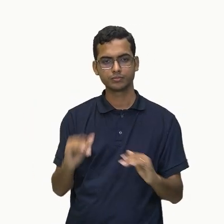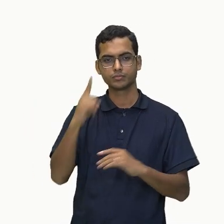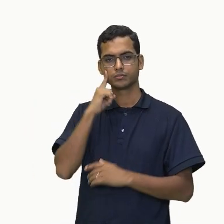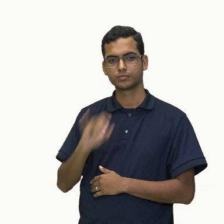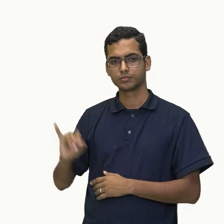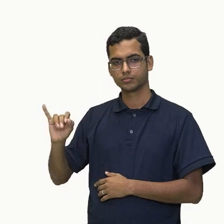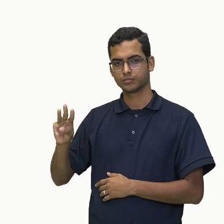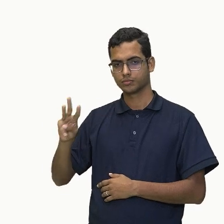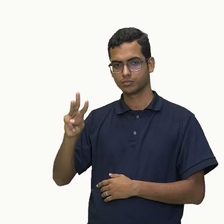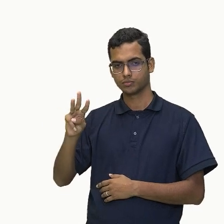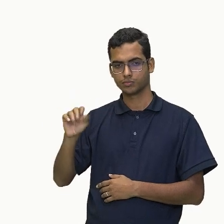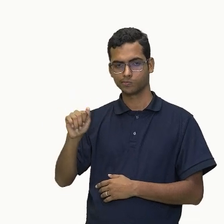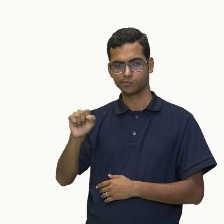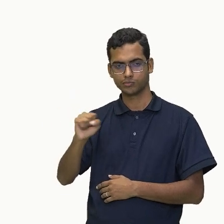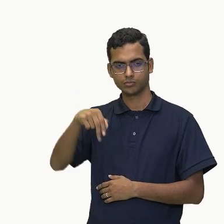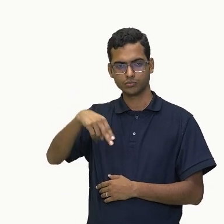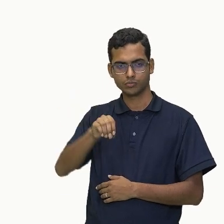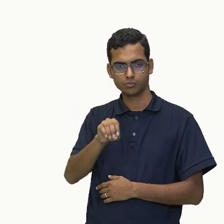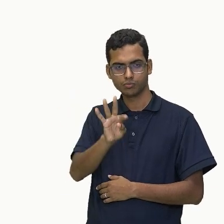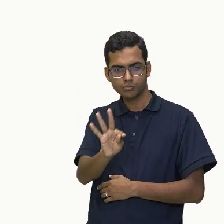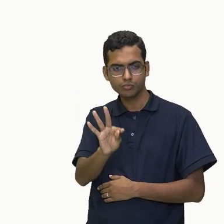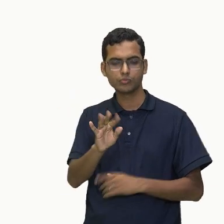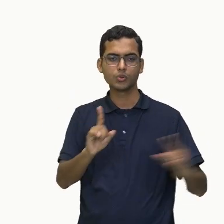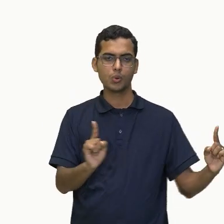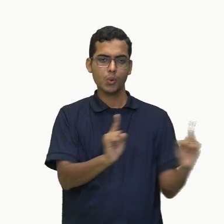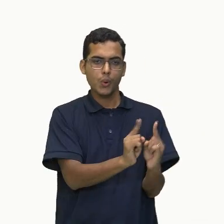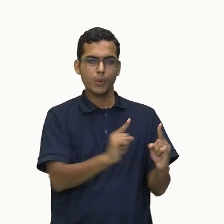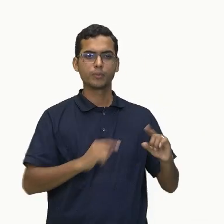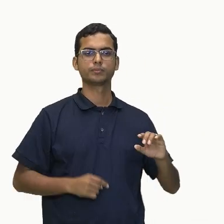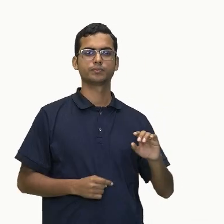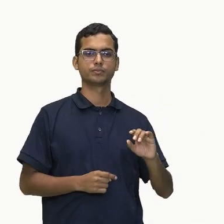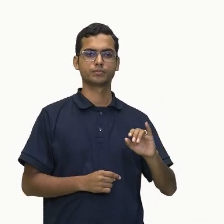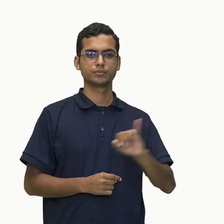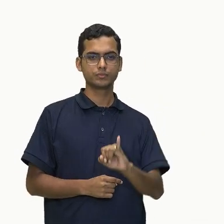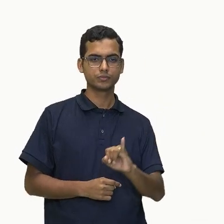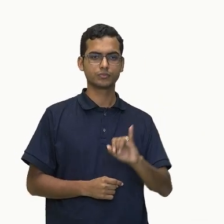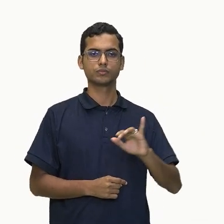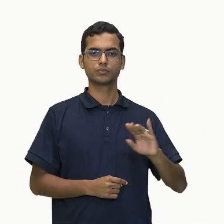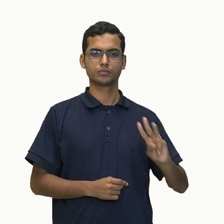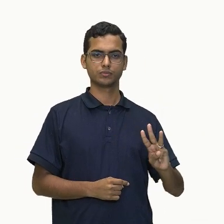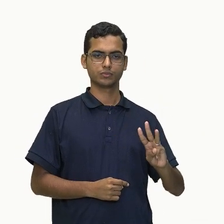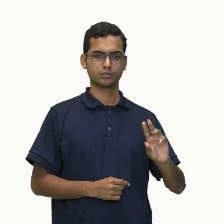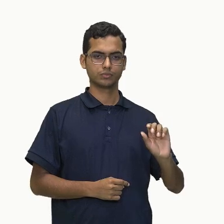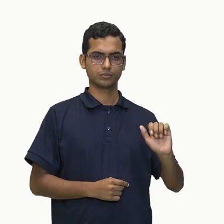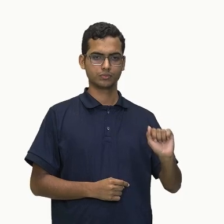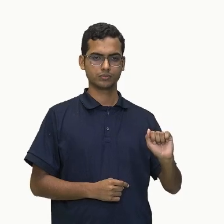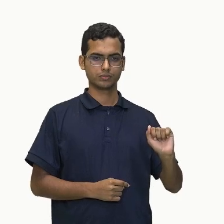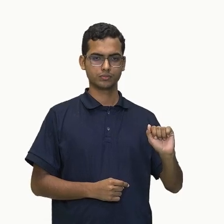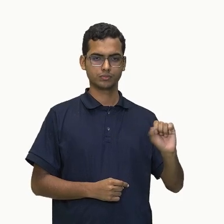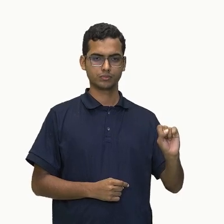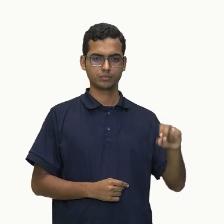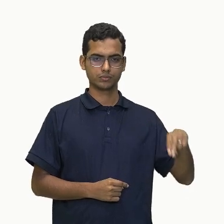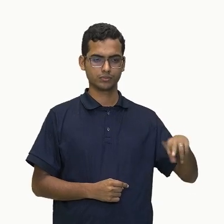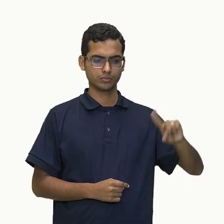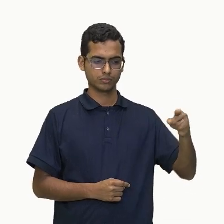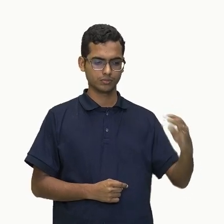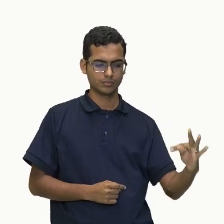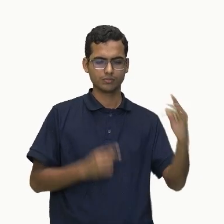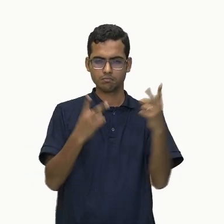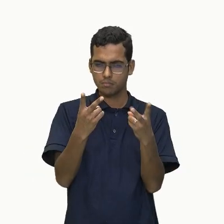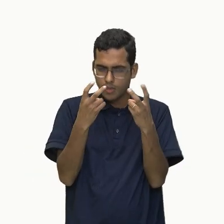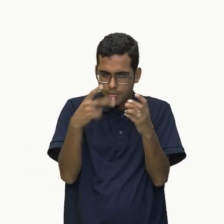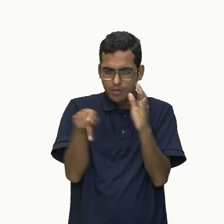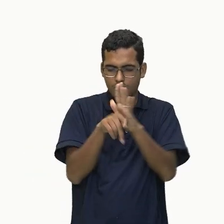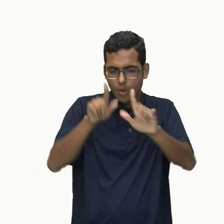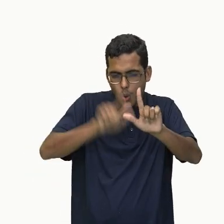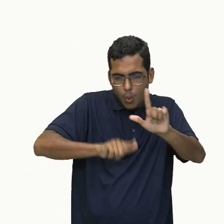wasn't, wasn't. Reparem que sempre nessas abreviações aqui sai uma letrinha, eu coloco apóstrofo, né? Quer